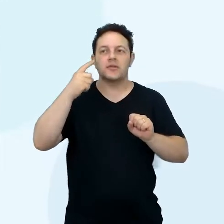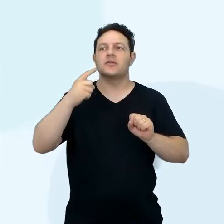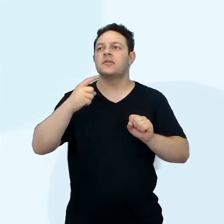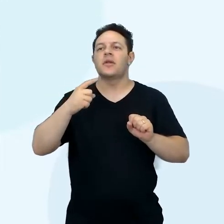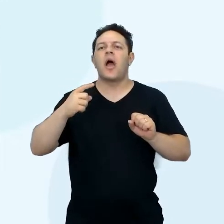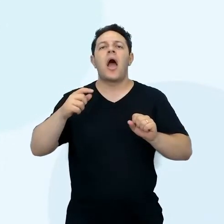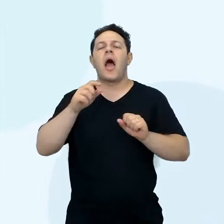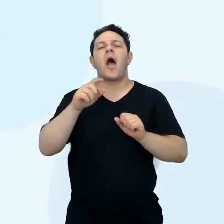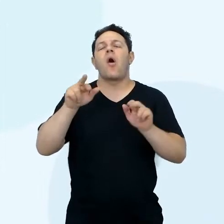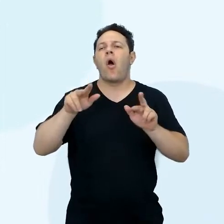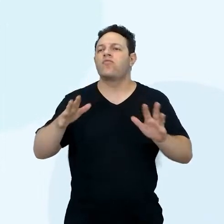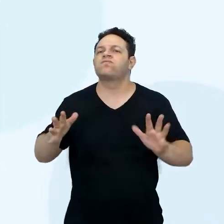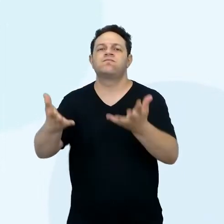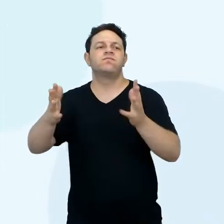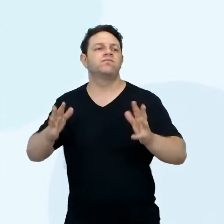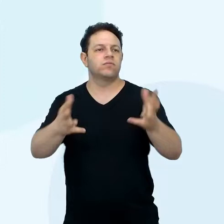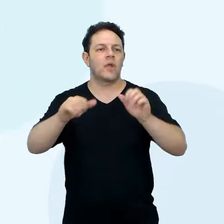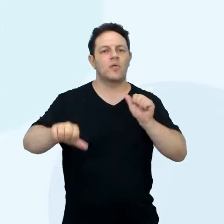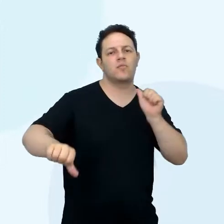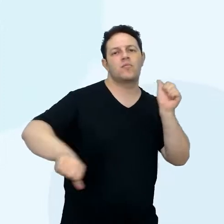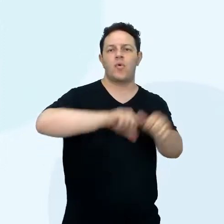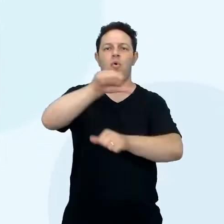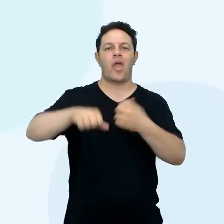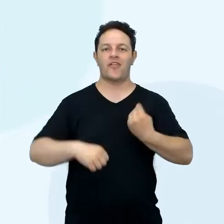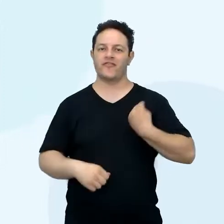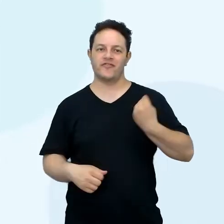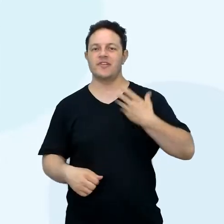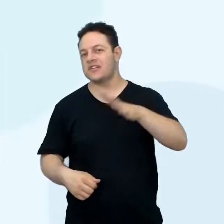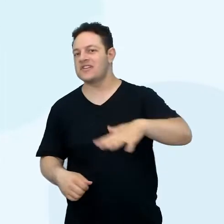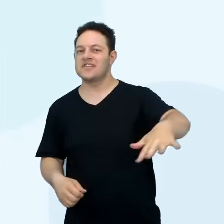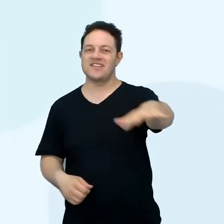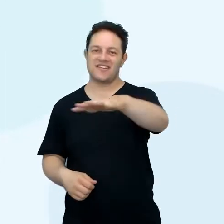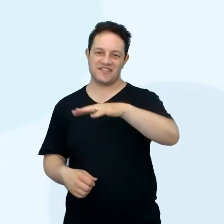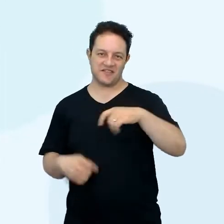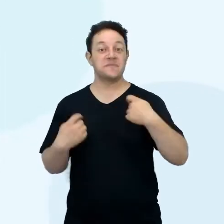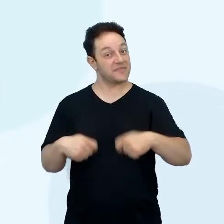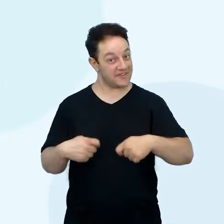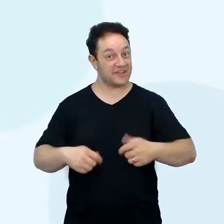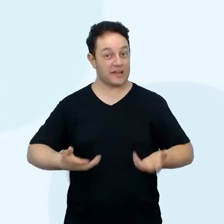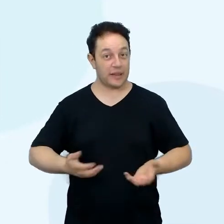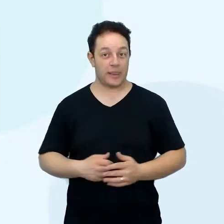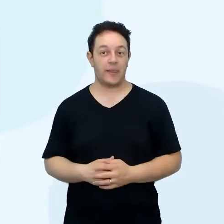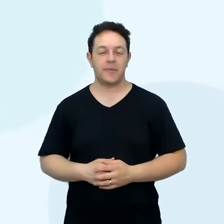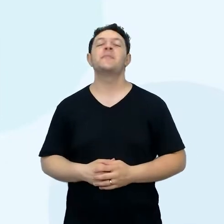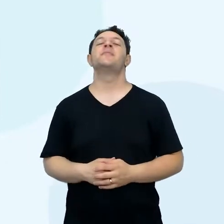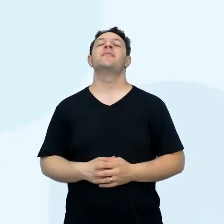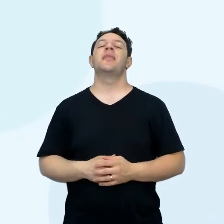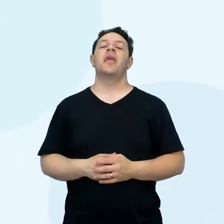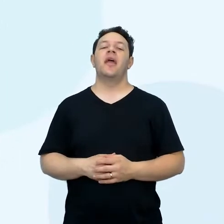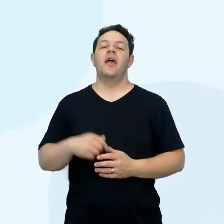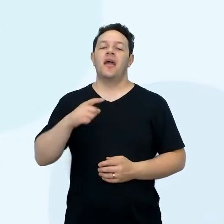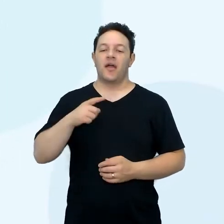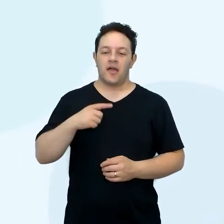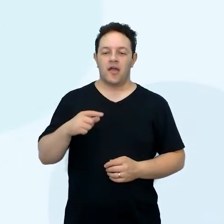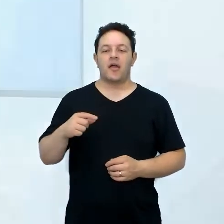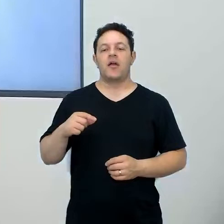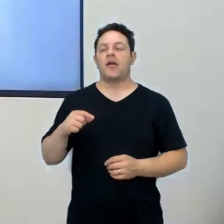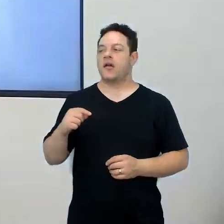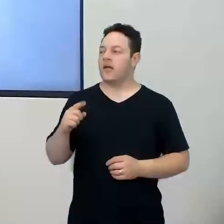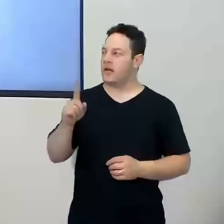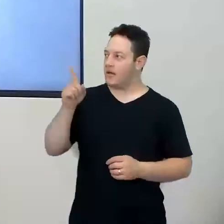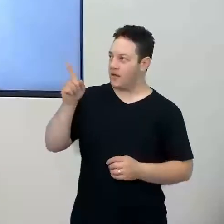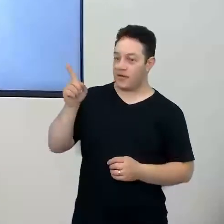reais e impacto no cotidiano das pessoas. Então, nessas duas últimas linhas, ele falou um